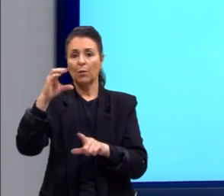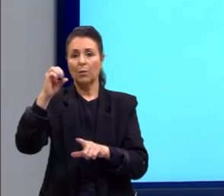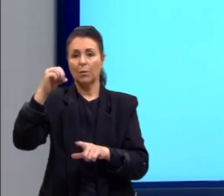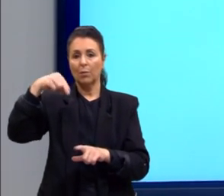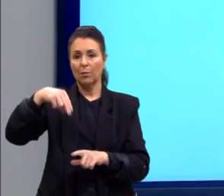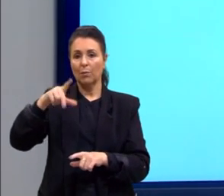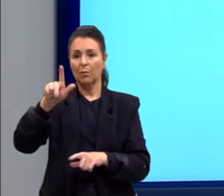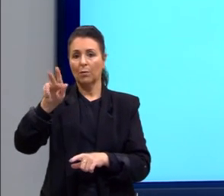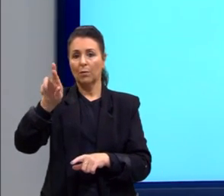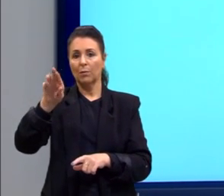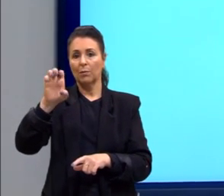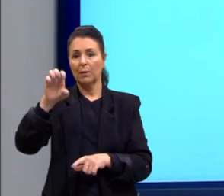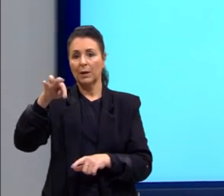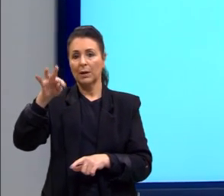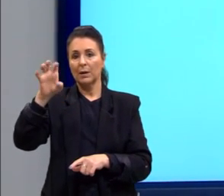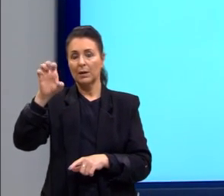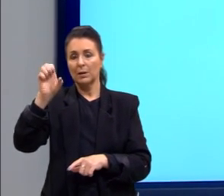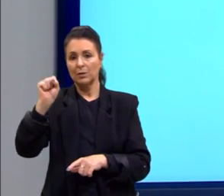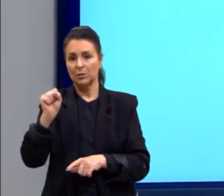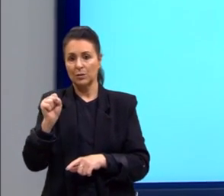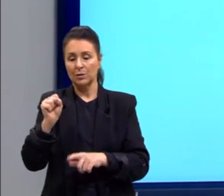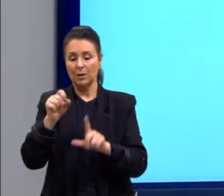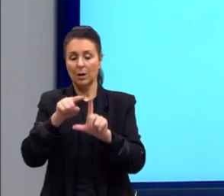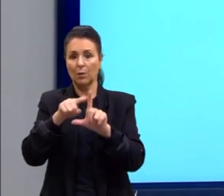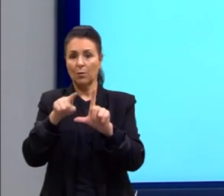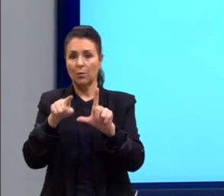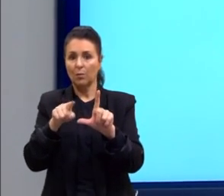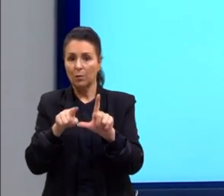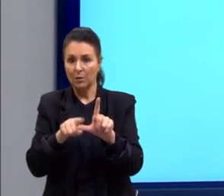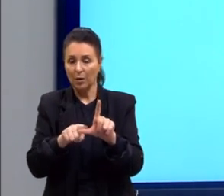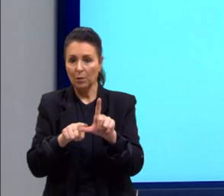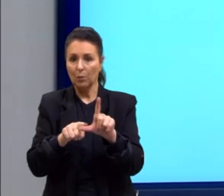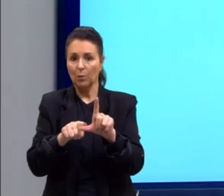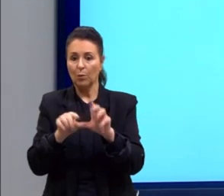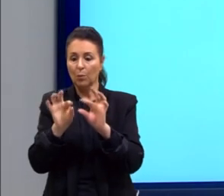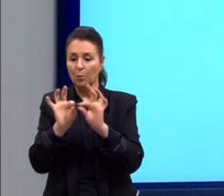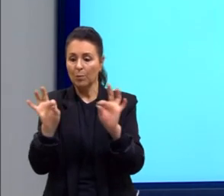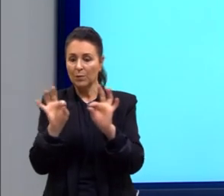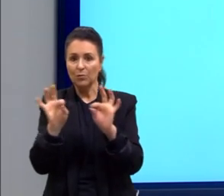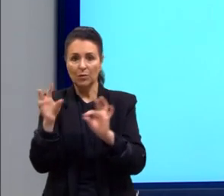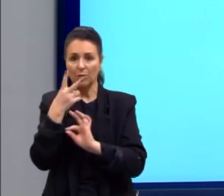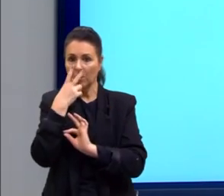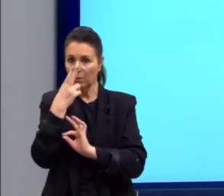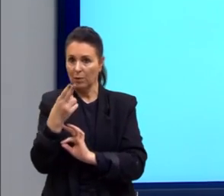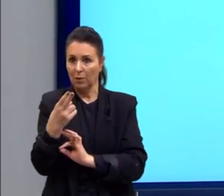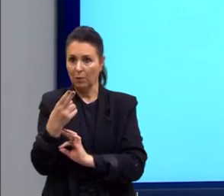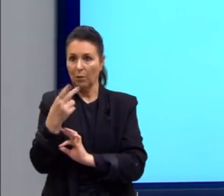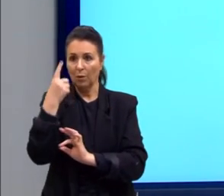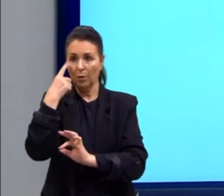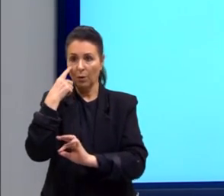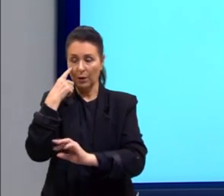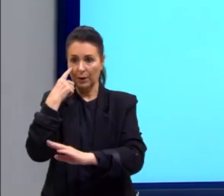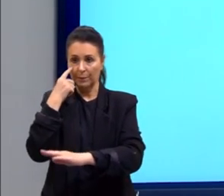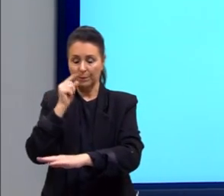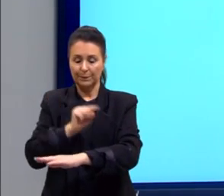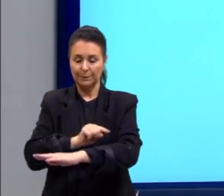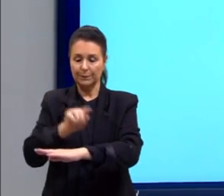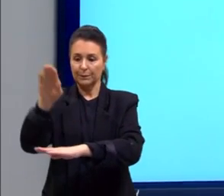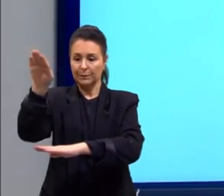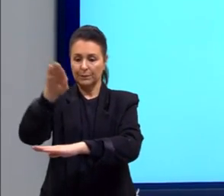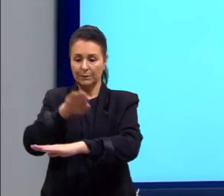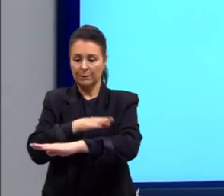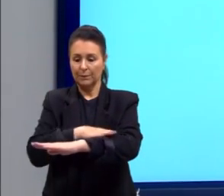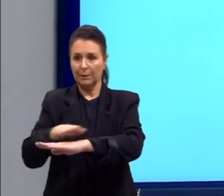são dois ângulos que possuem exatamente a mesma medida Então observa em Aqui nós temos o ângulo